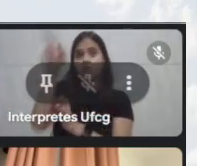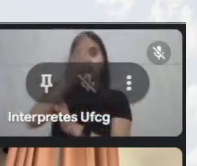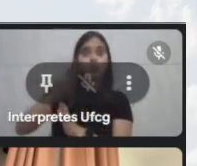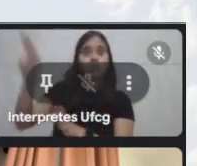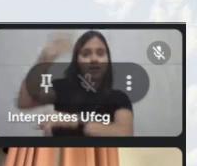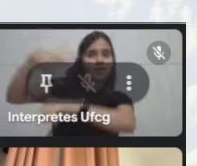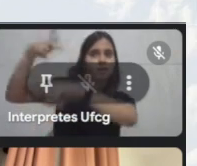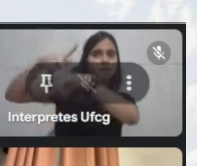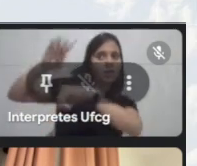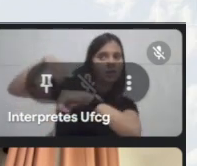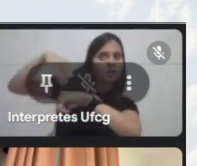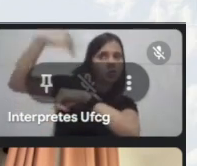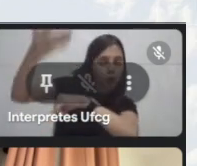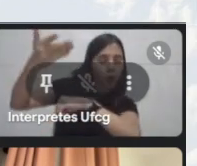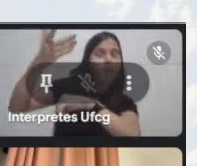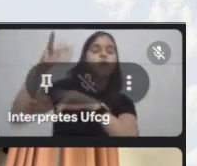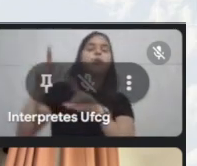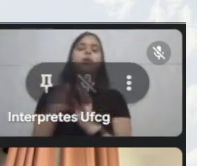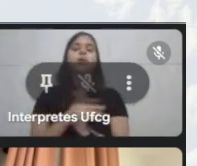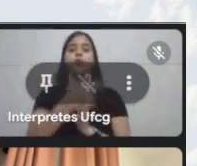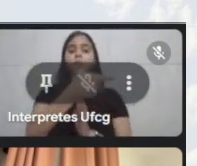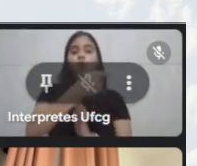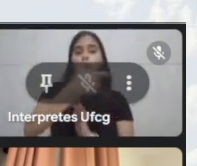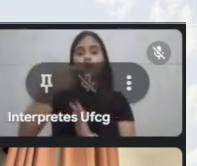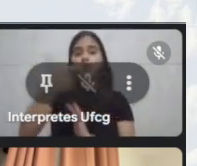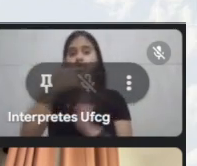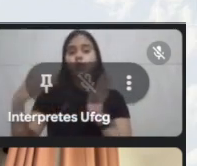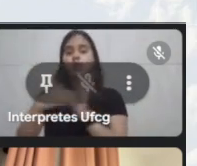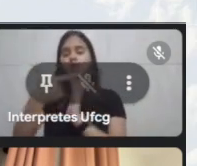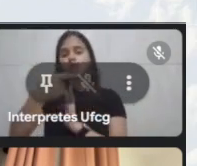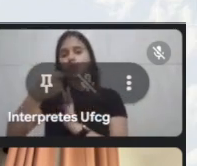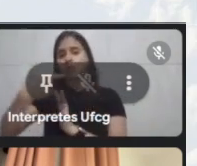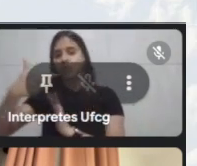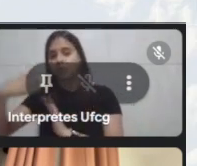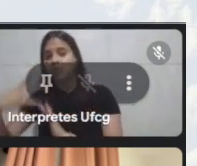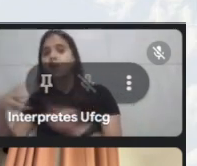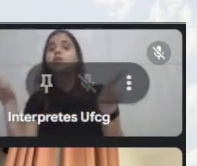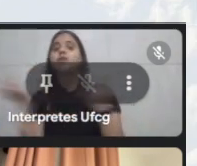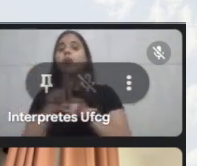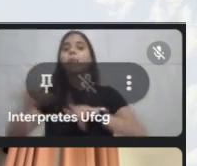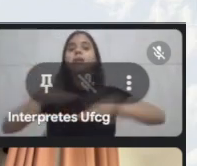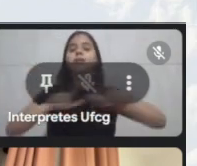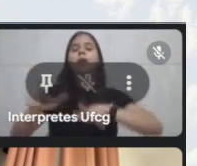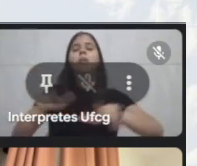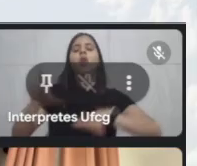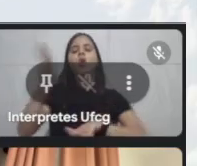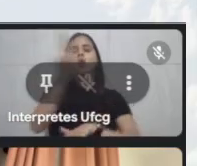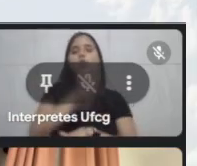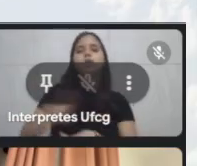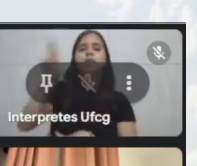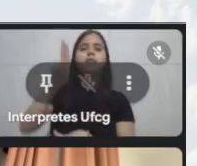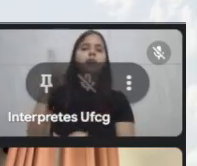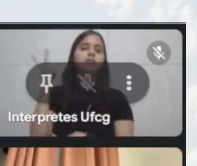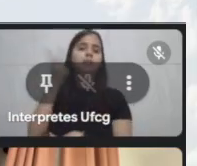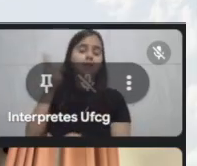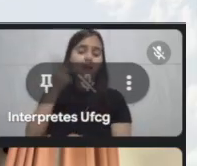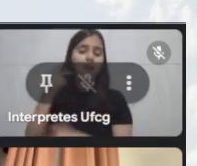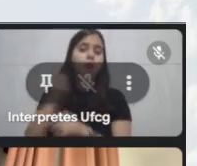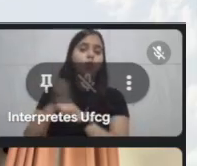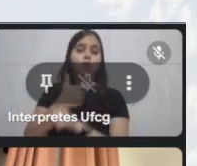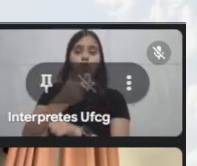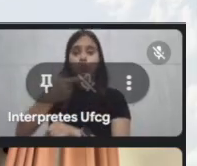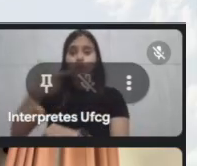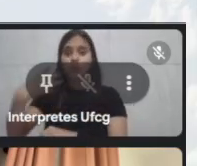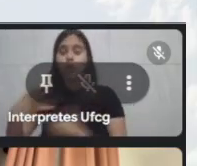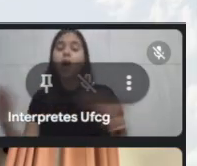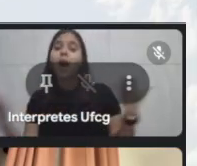a 2023 e na Universidade Federal do Ceará, 2024. Atualmente